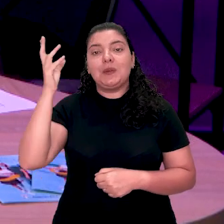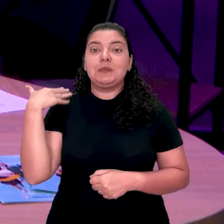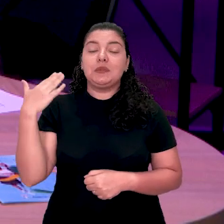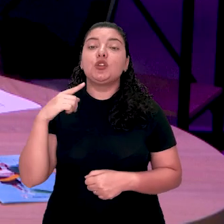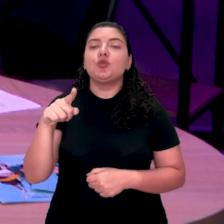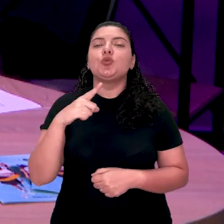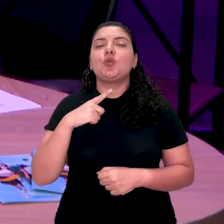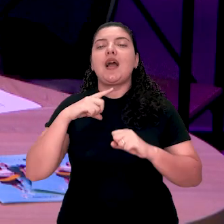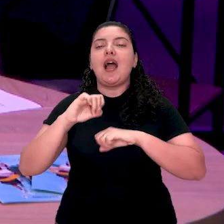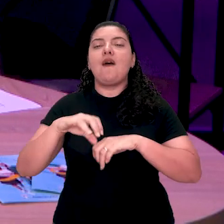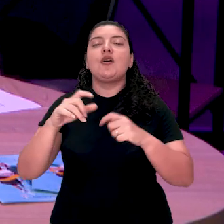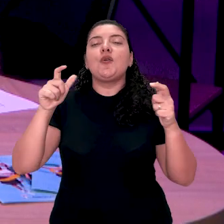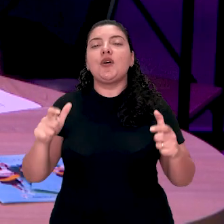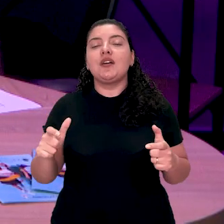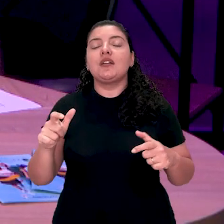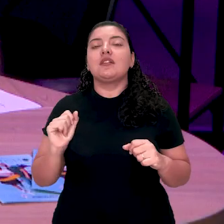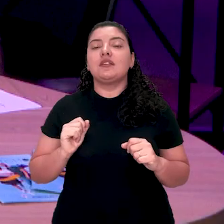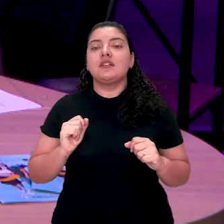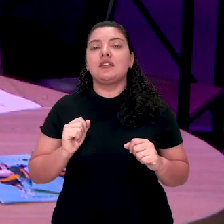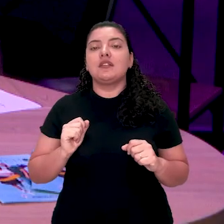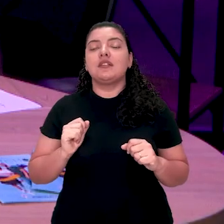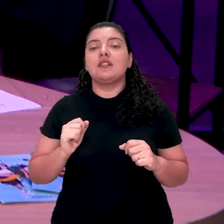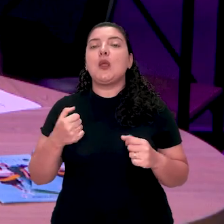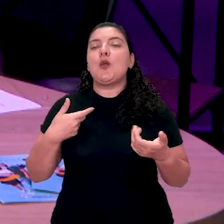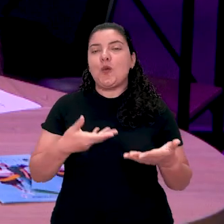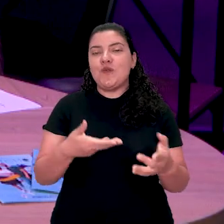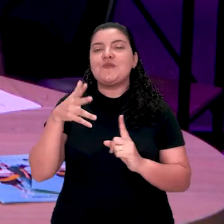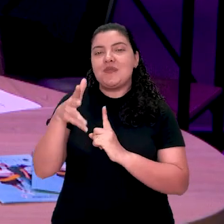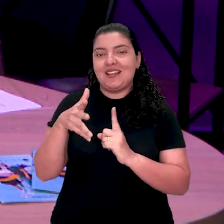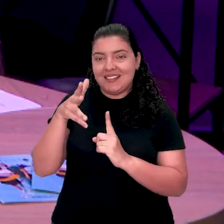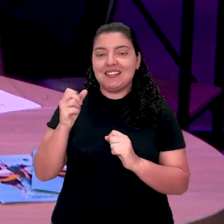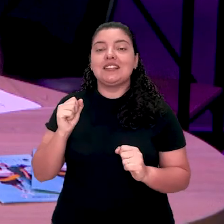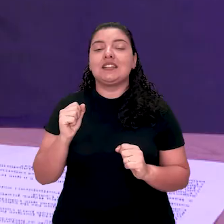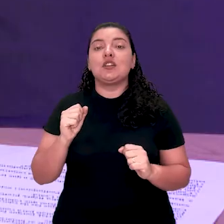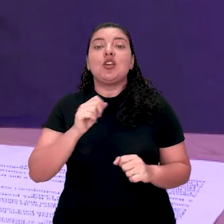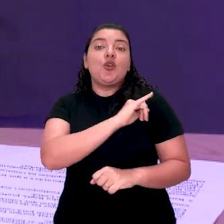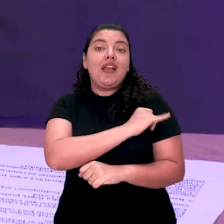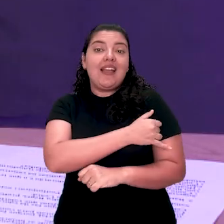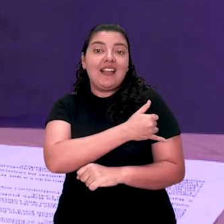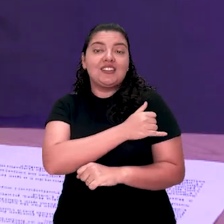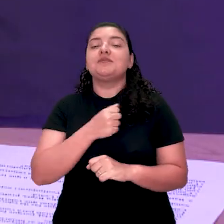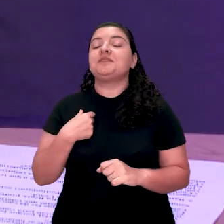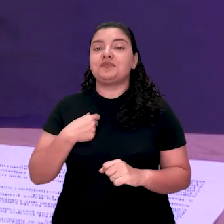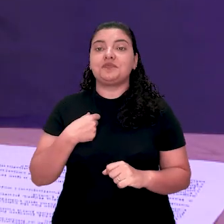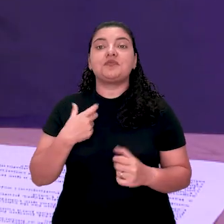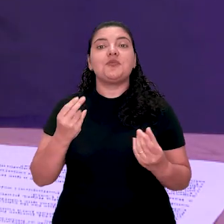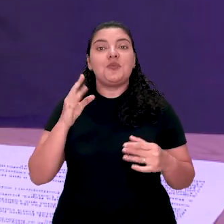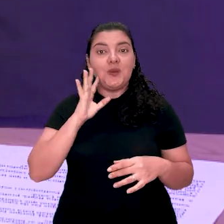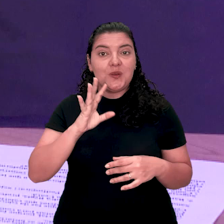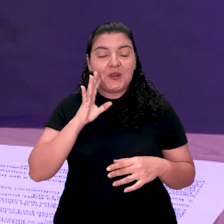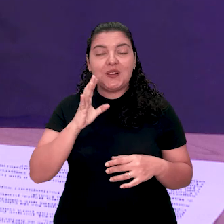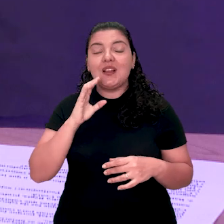estava dando aula pro AE, você me convidou para dar uma palestra, né? Exatamente. O pessoal dos jovens e adultos. Isso. Foi muito legal também.